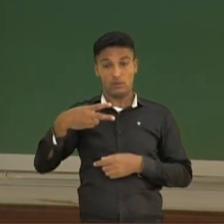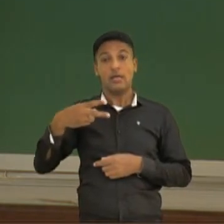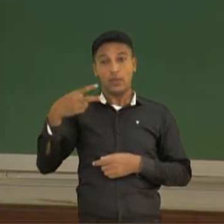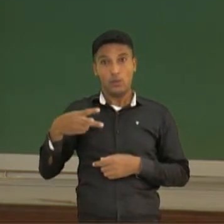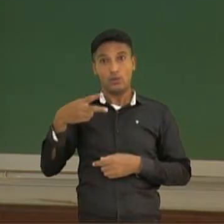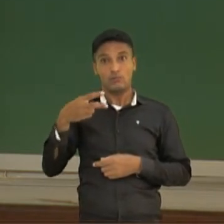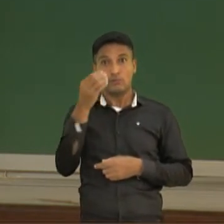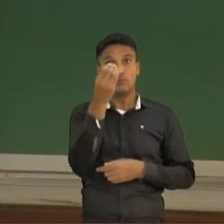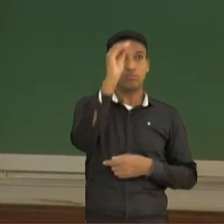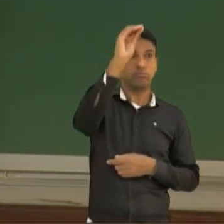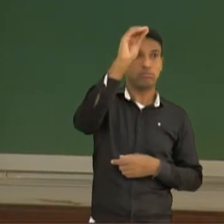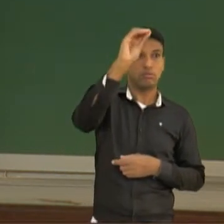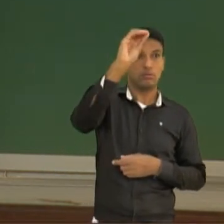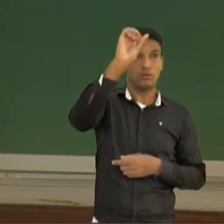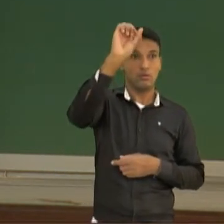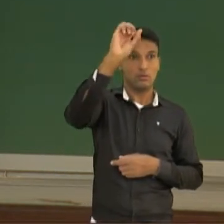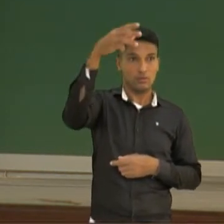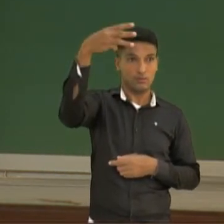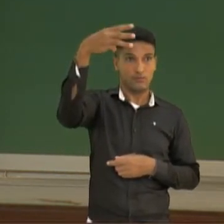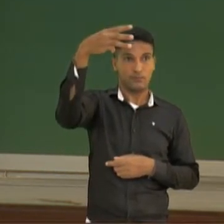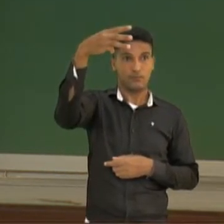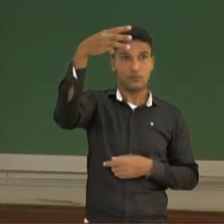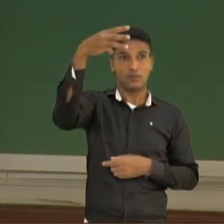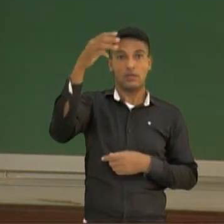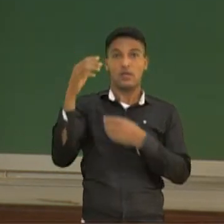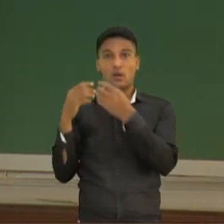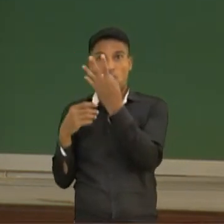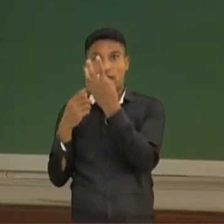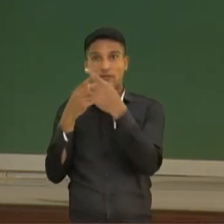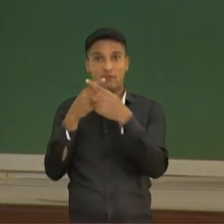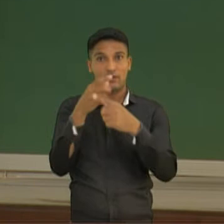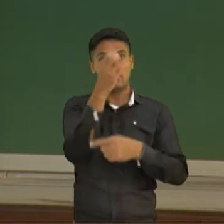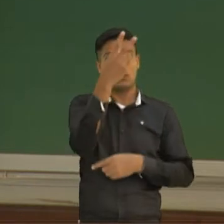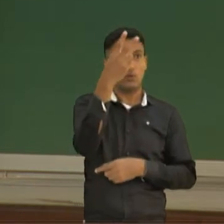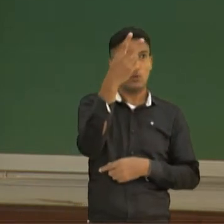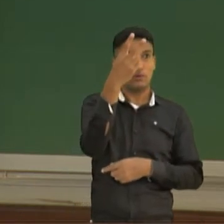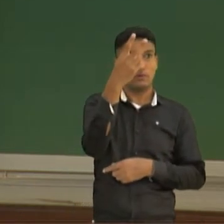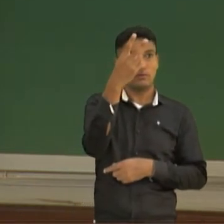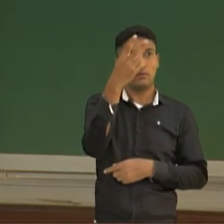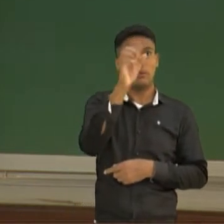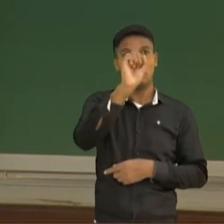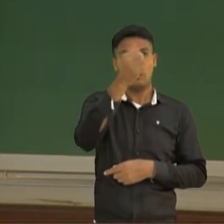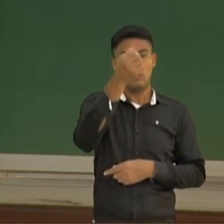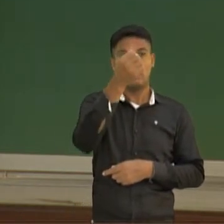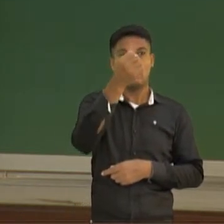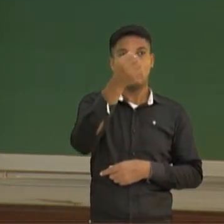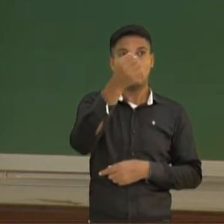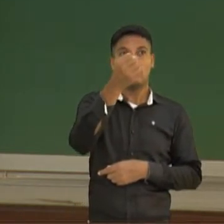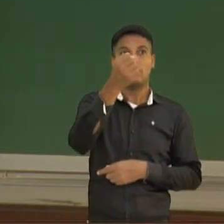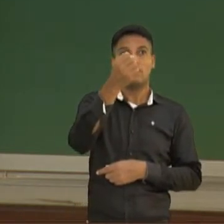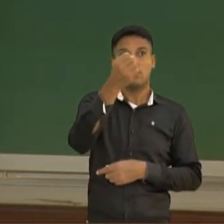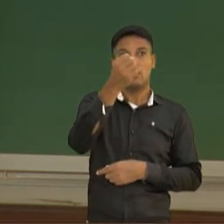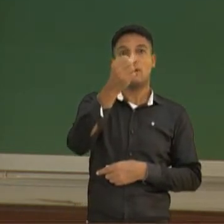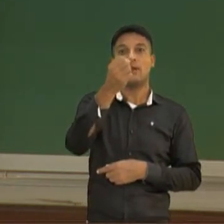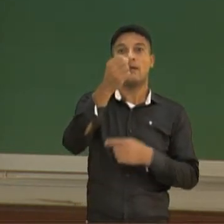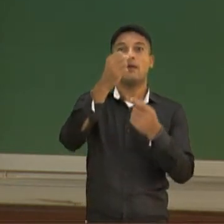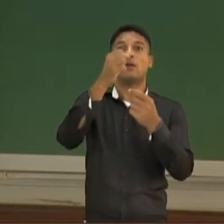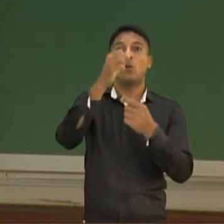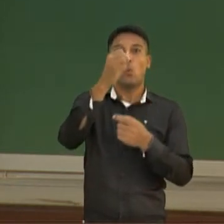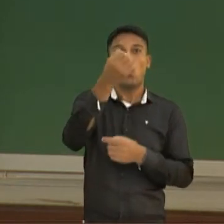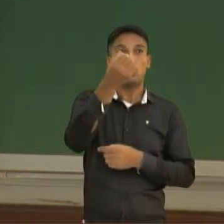vezes 20 vai dar 80. Com mais 30, 80. 90, 100,